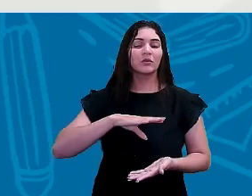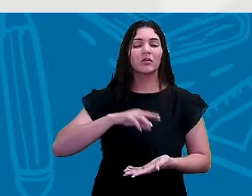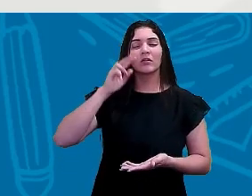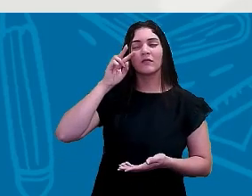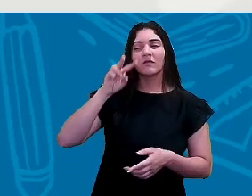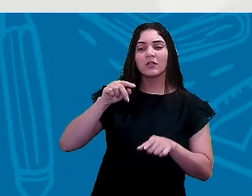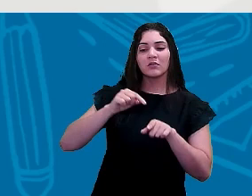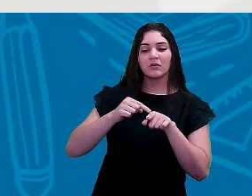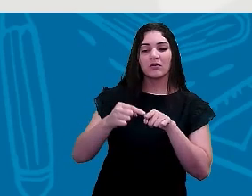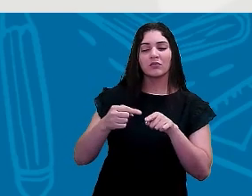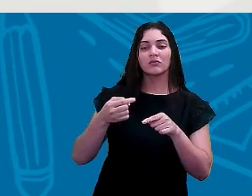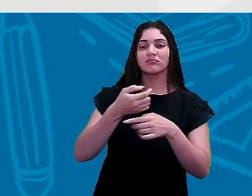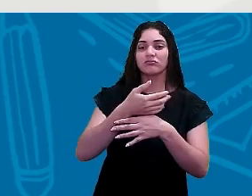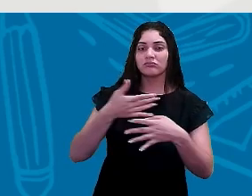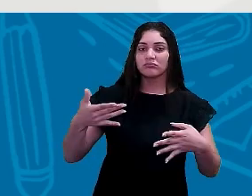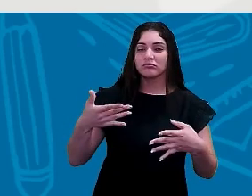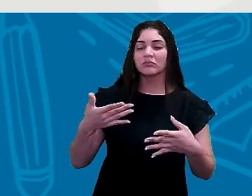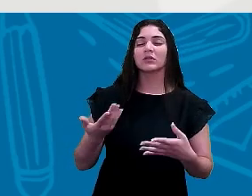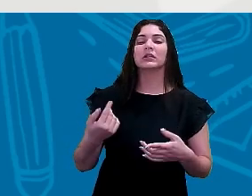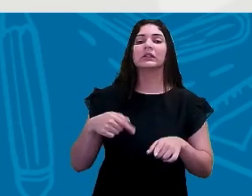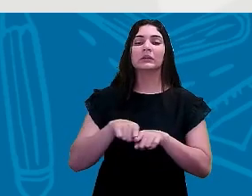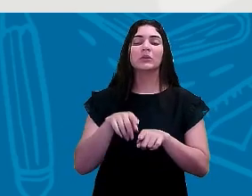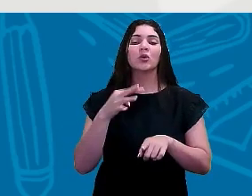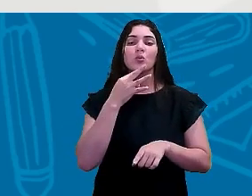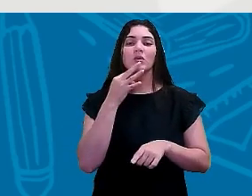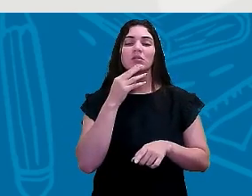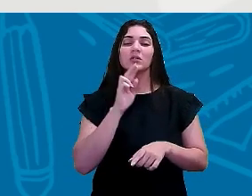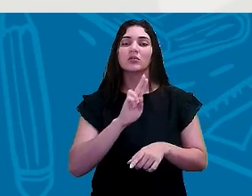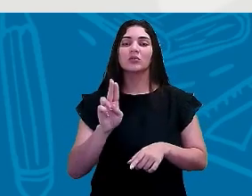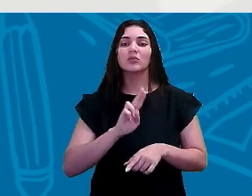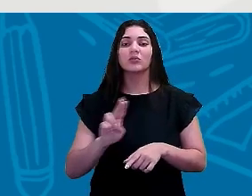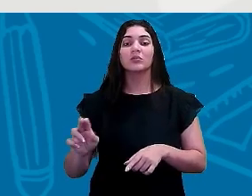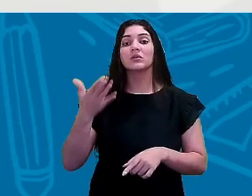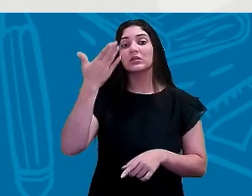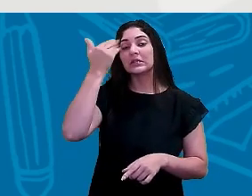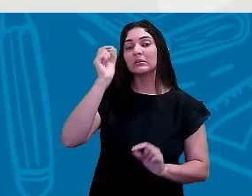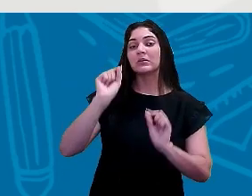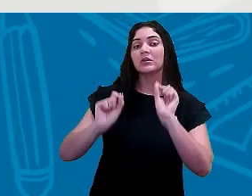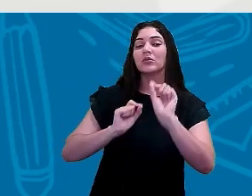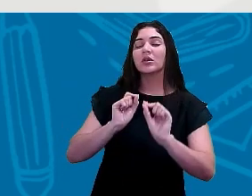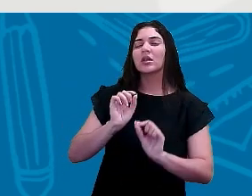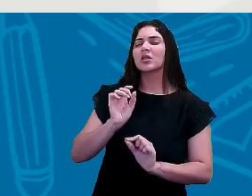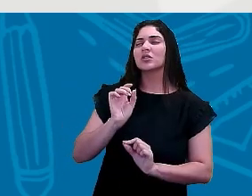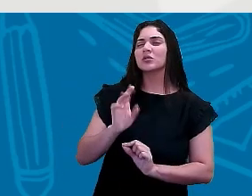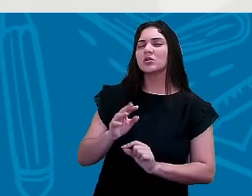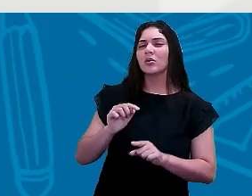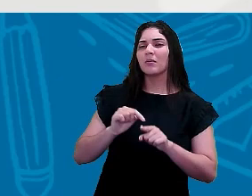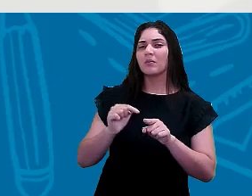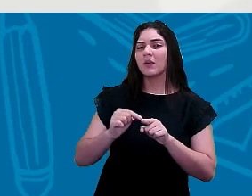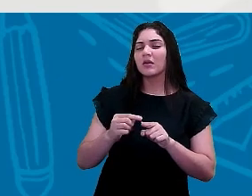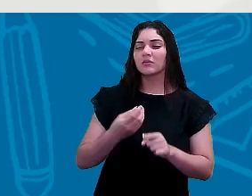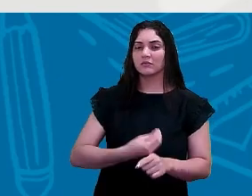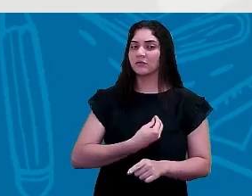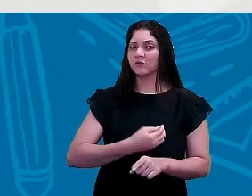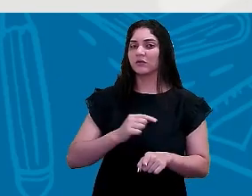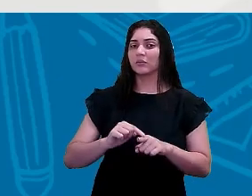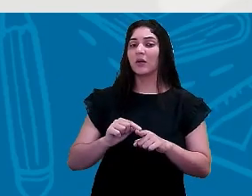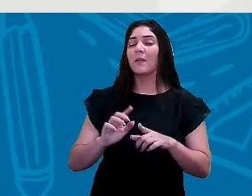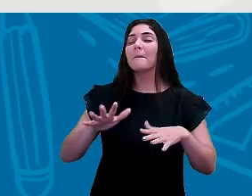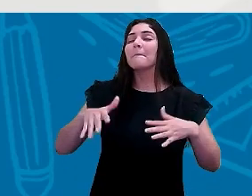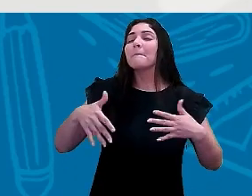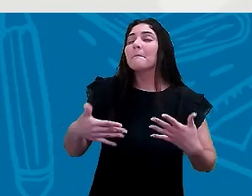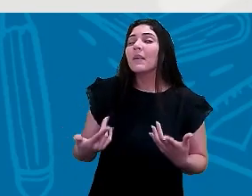da cidade, conhecendo os nomes e sabendo que, quando eu digo só bairro, eu moro num bairro. Mas